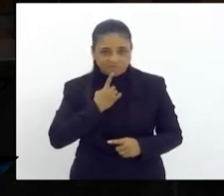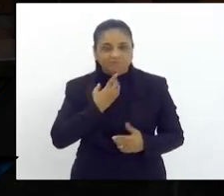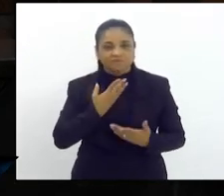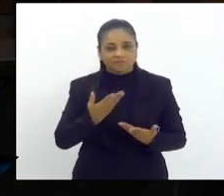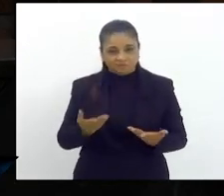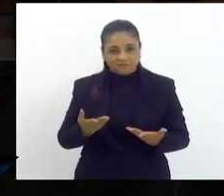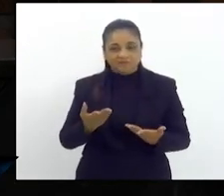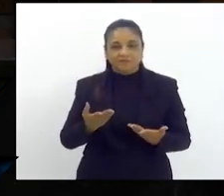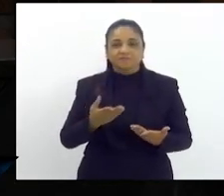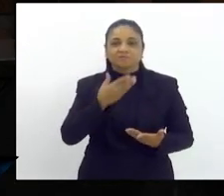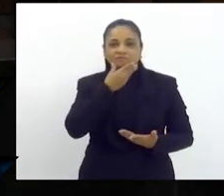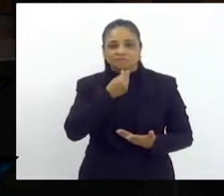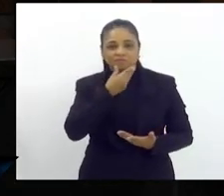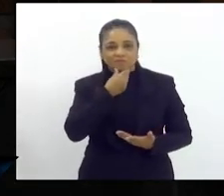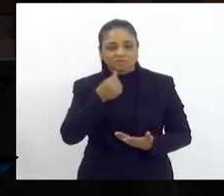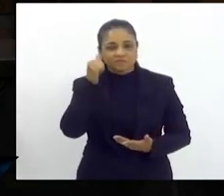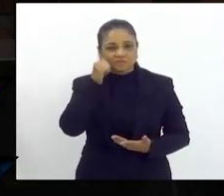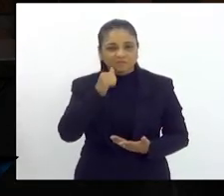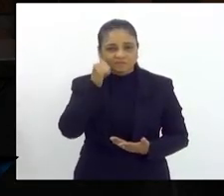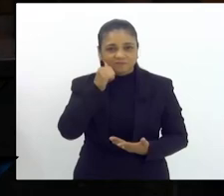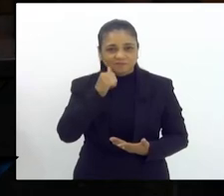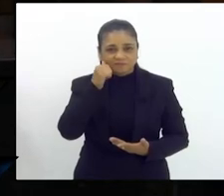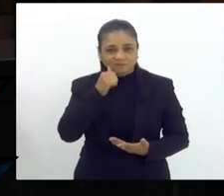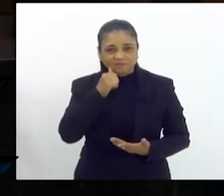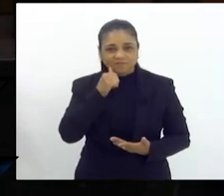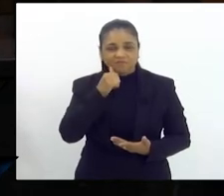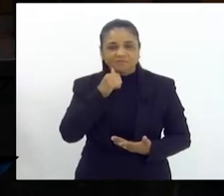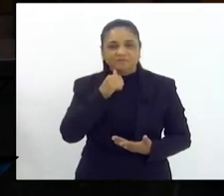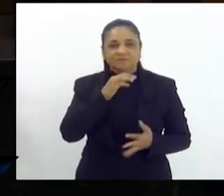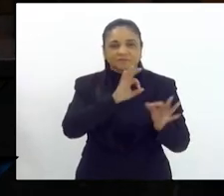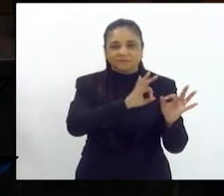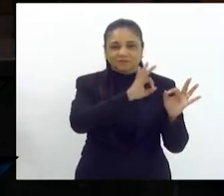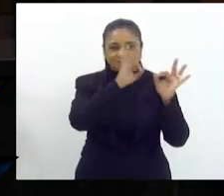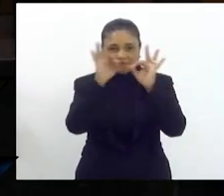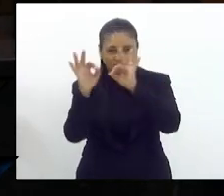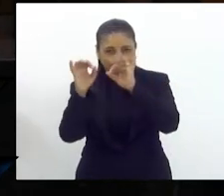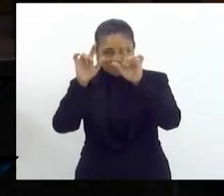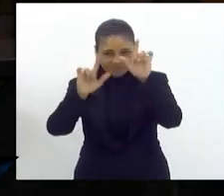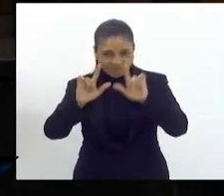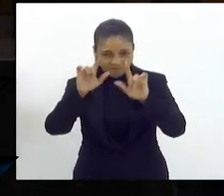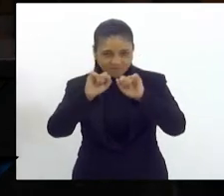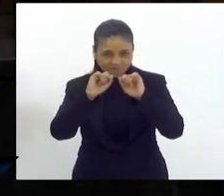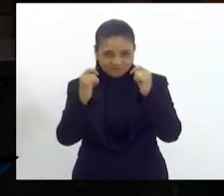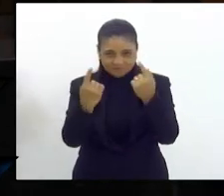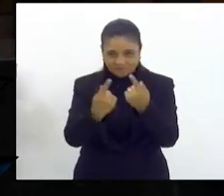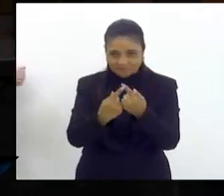senhoras e senhores telespectadores da TV Alerta